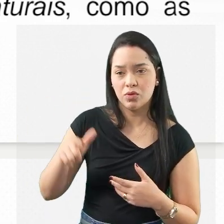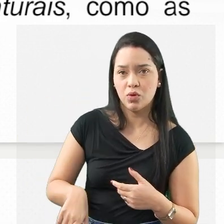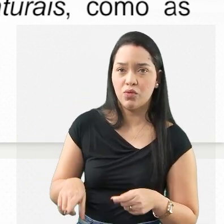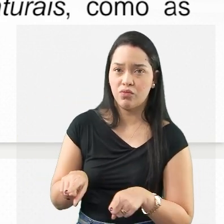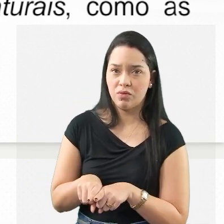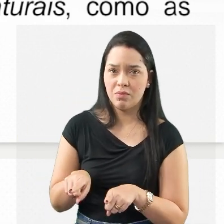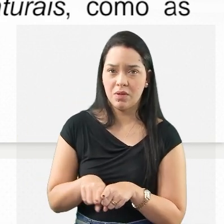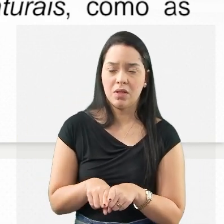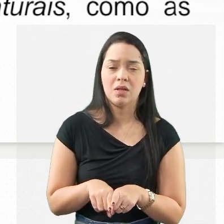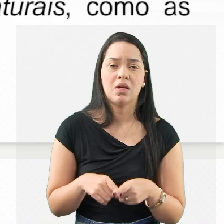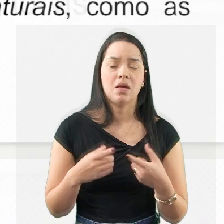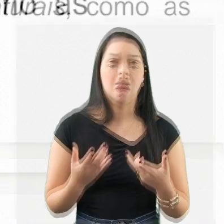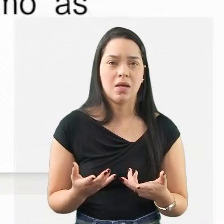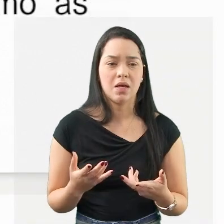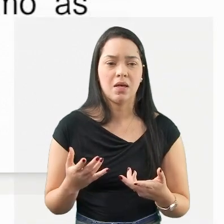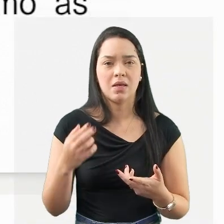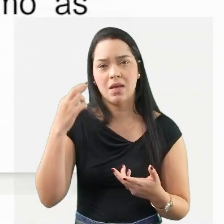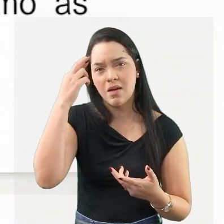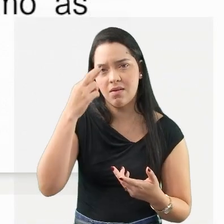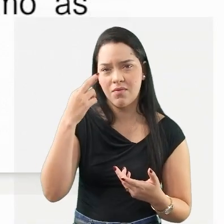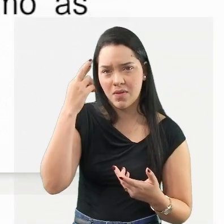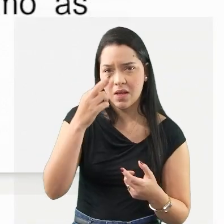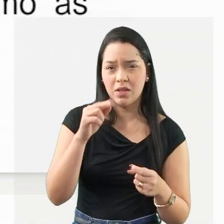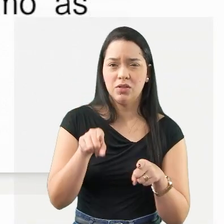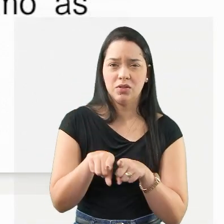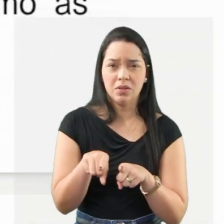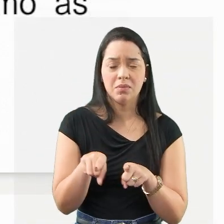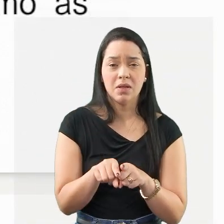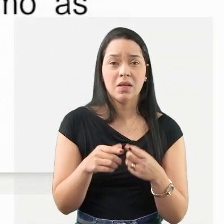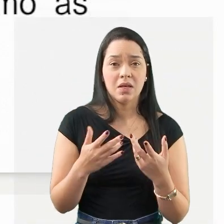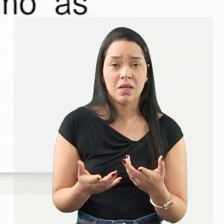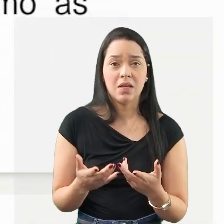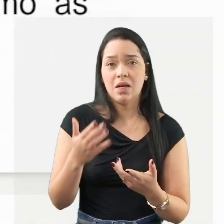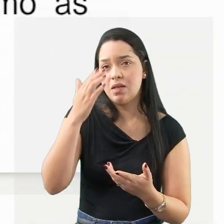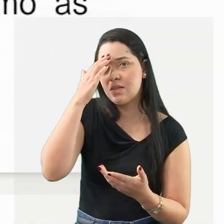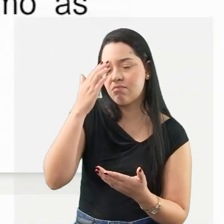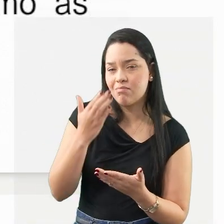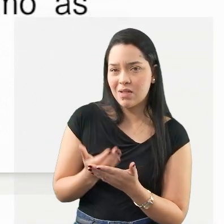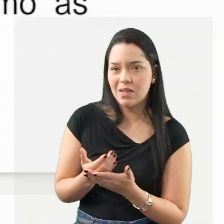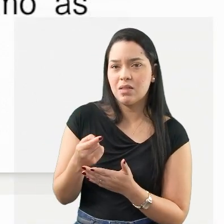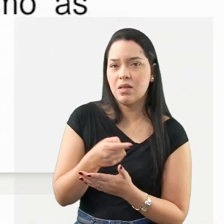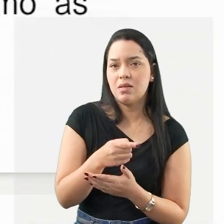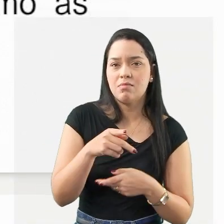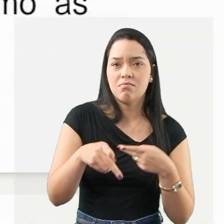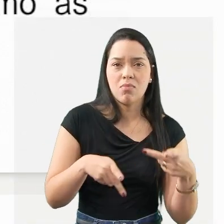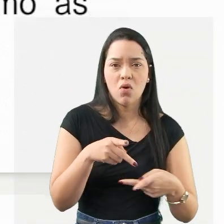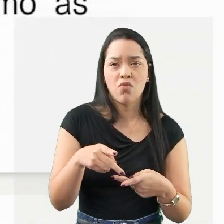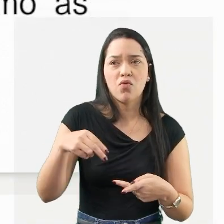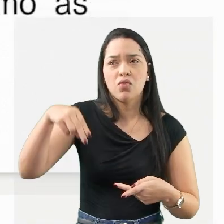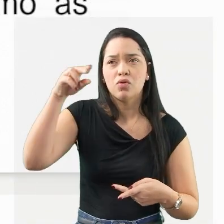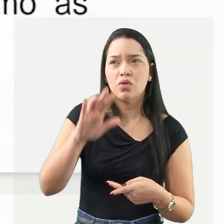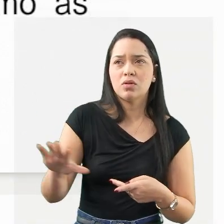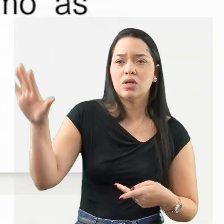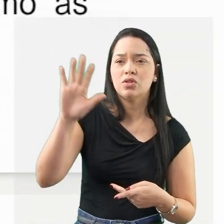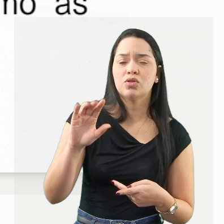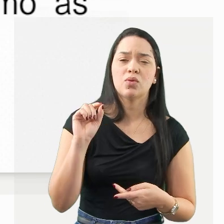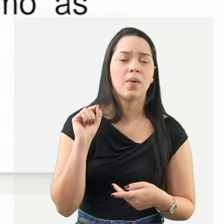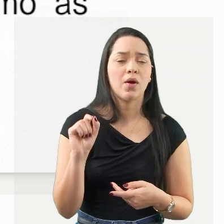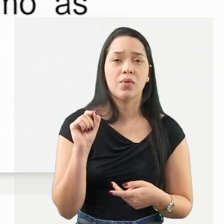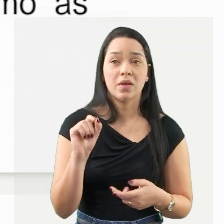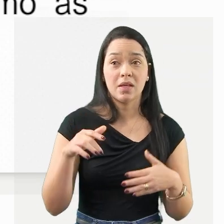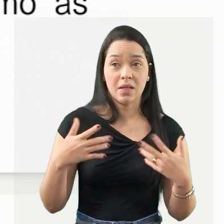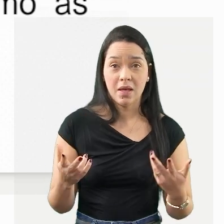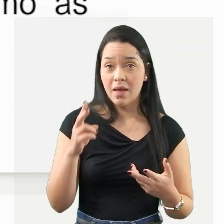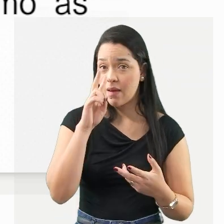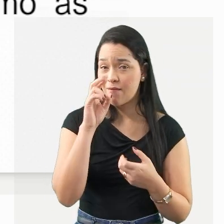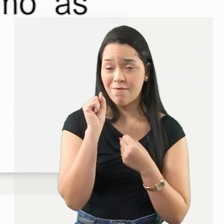que o cordel, ele reflete o cotidiano e as crenças aqui do povo nordestino, no sentido de que é algo muito forte